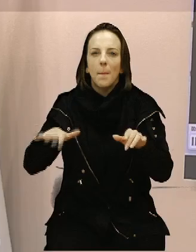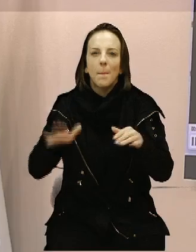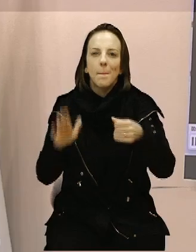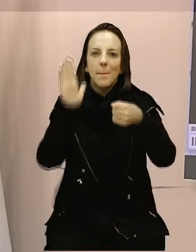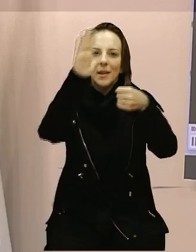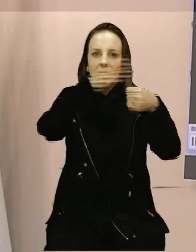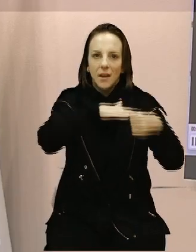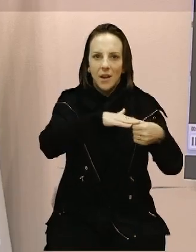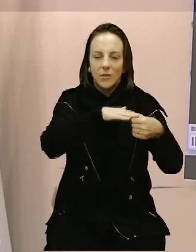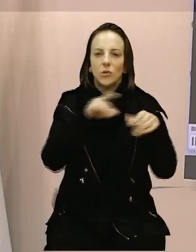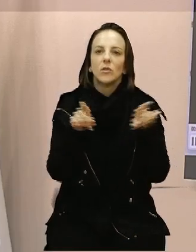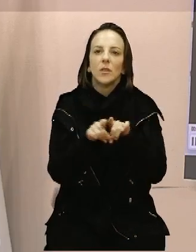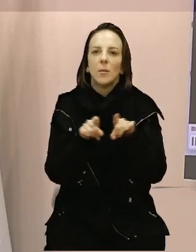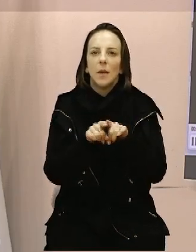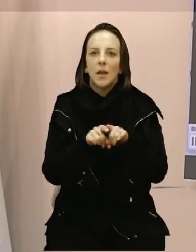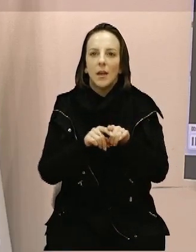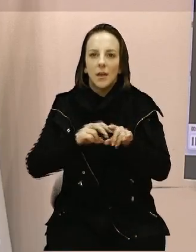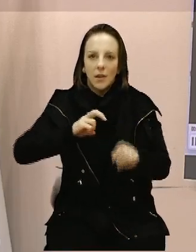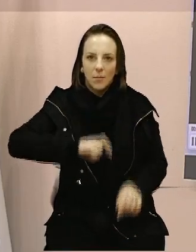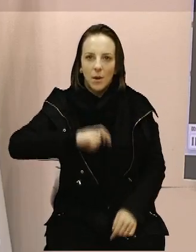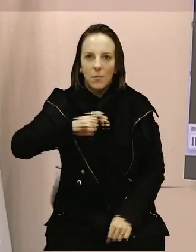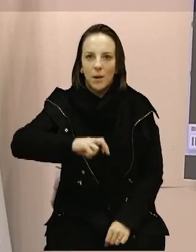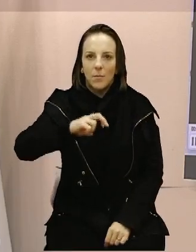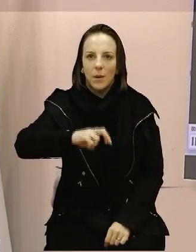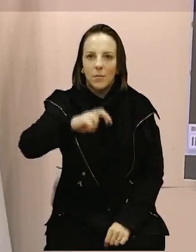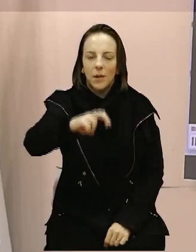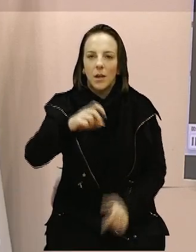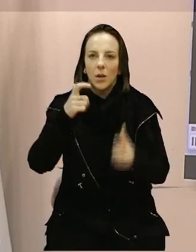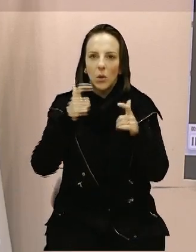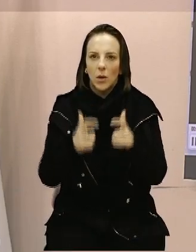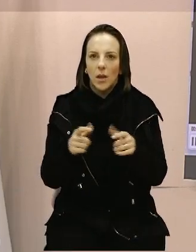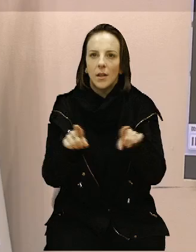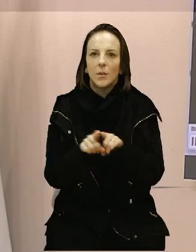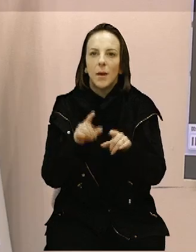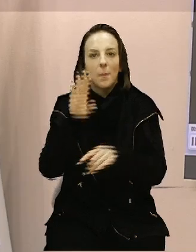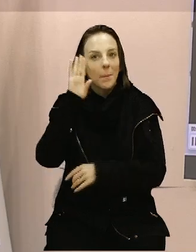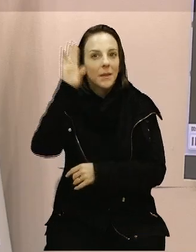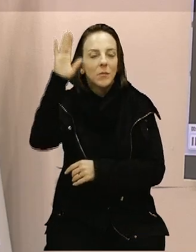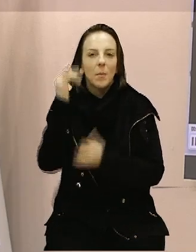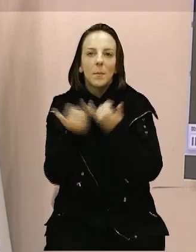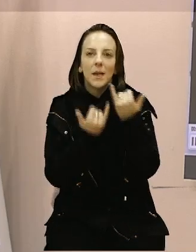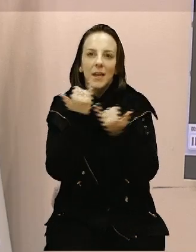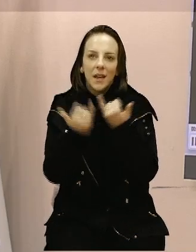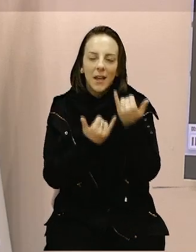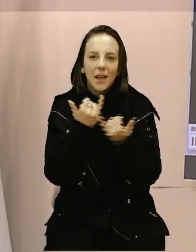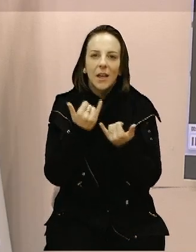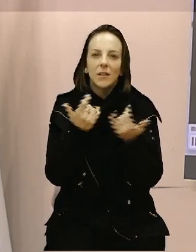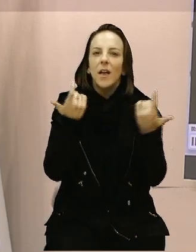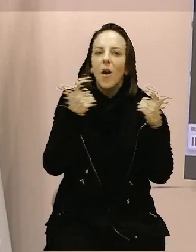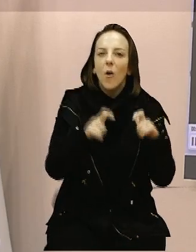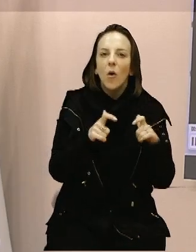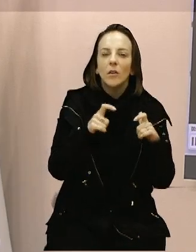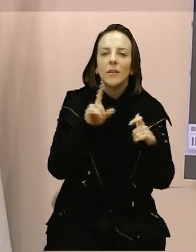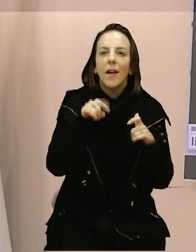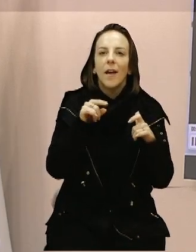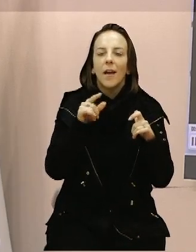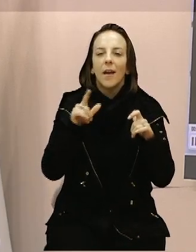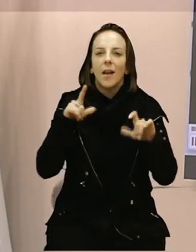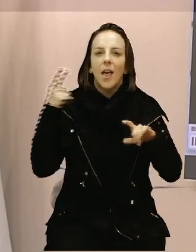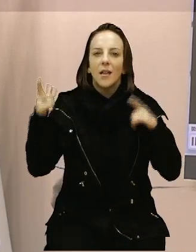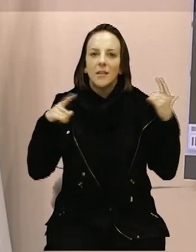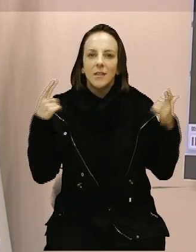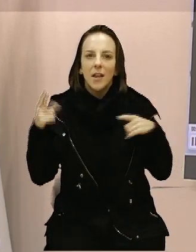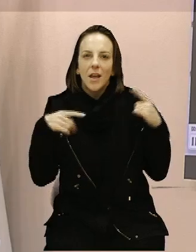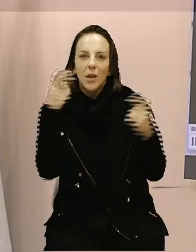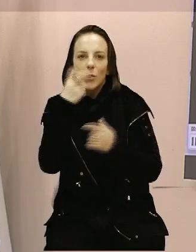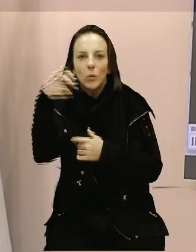também das arquibancadas, e principalmente lá nos brinquedos, aonde que é lazer, onde que é cultura, onde que é esporte, que